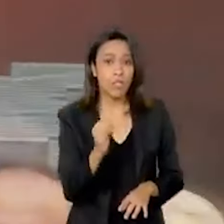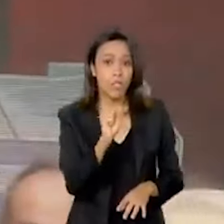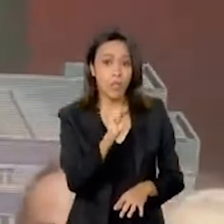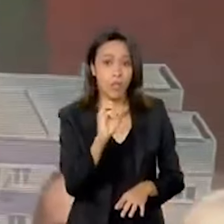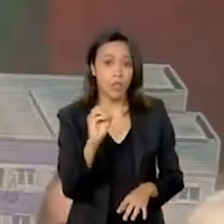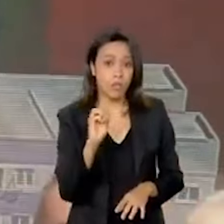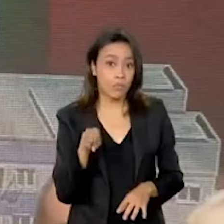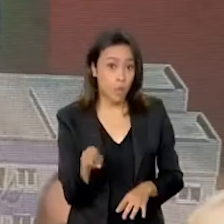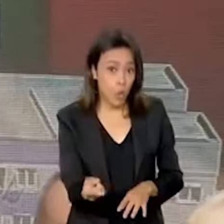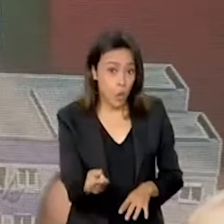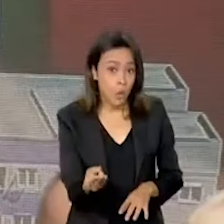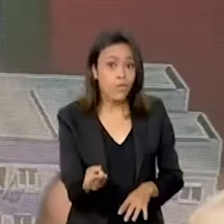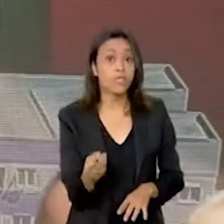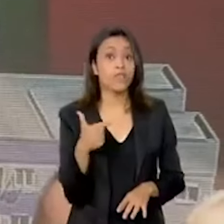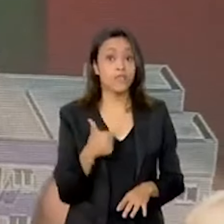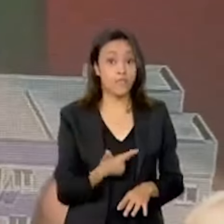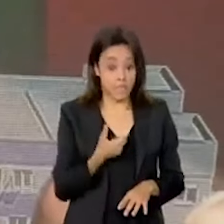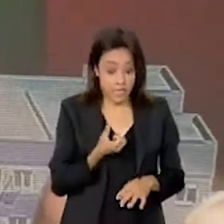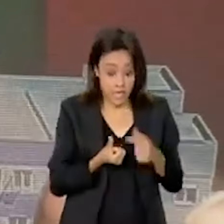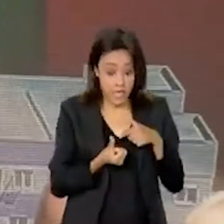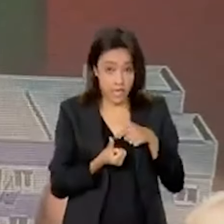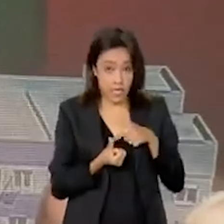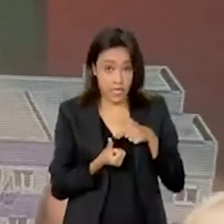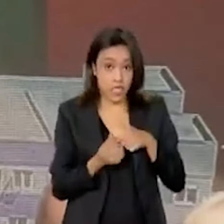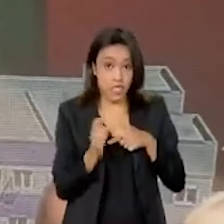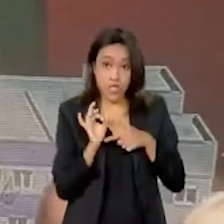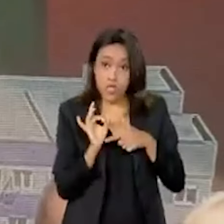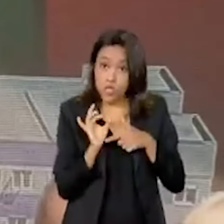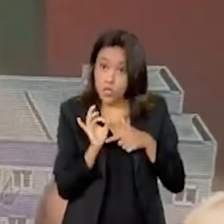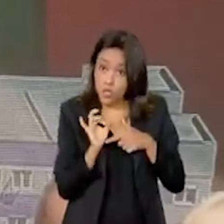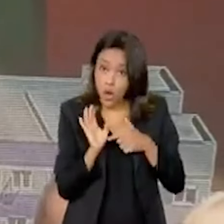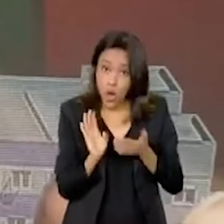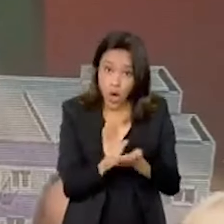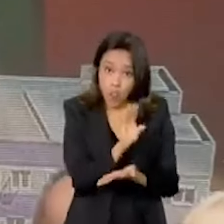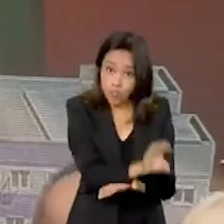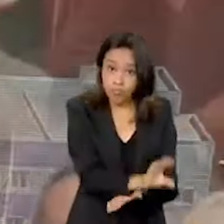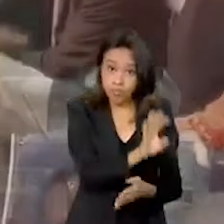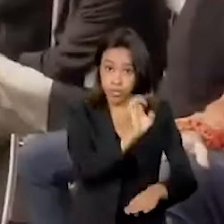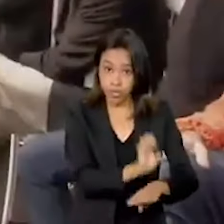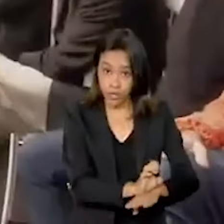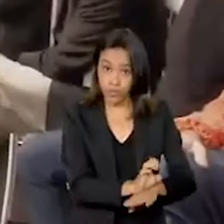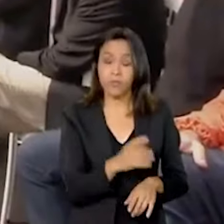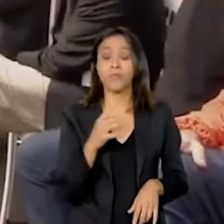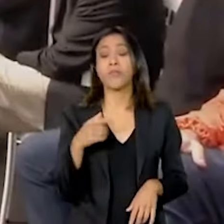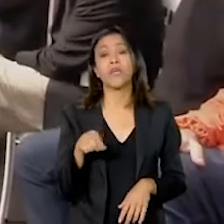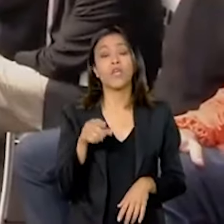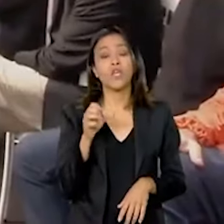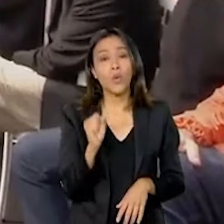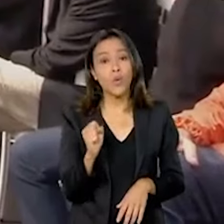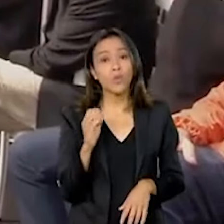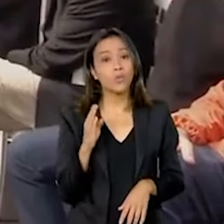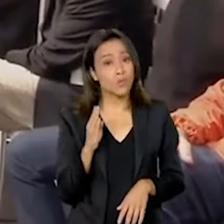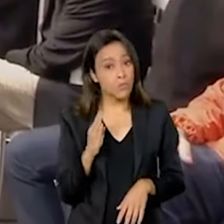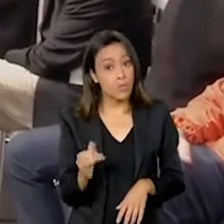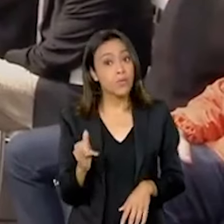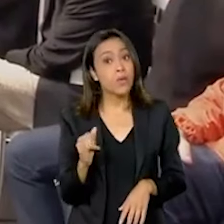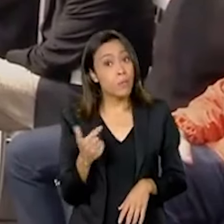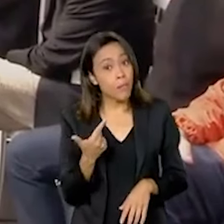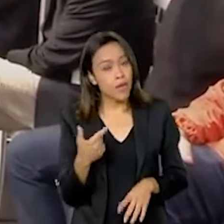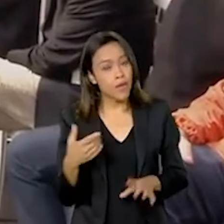800 milhões, dos quais 26 só para o estado do Rio Grande do Sul e 8 bilhões para obras que interligam com